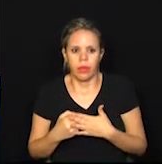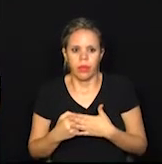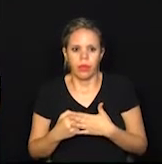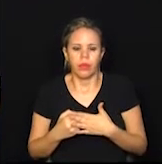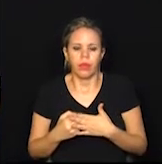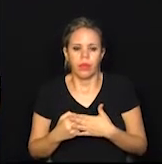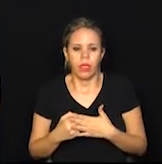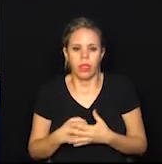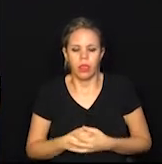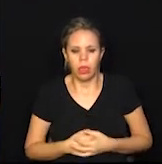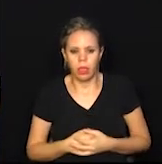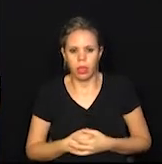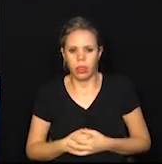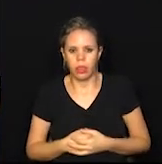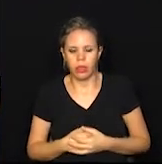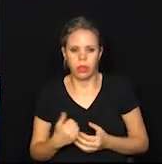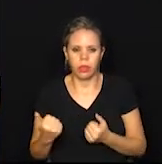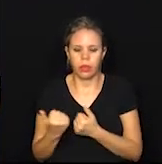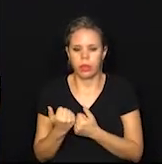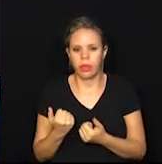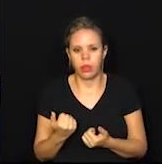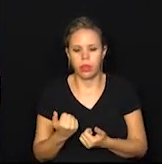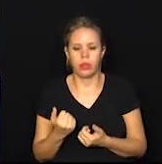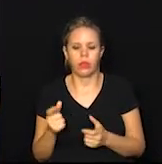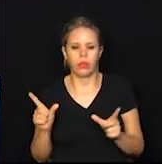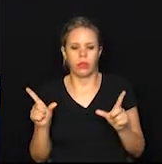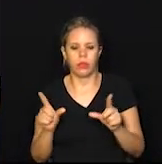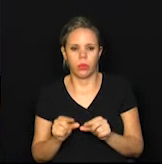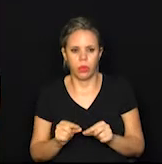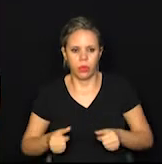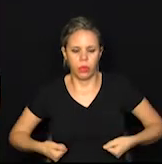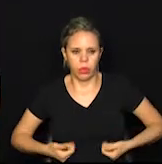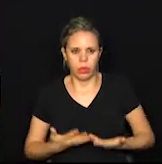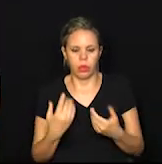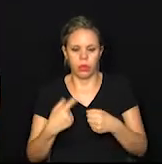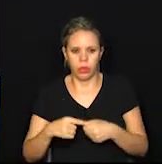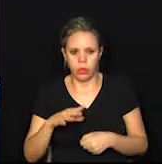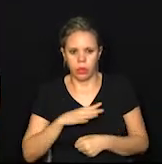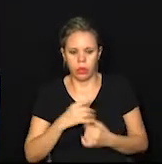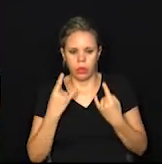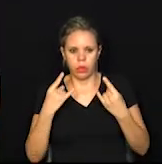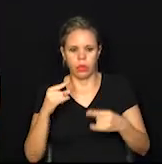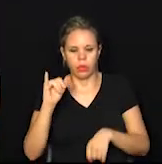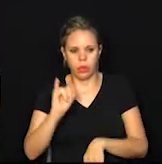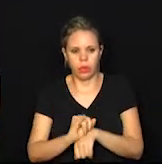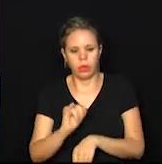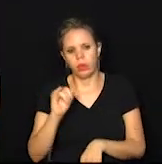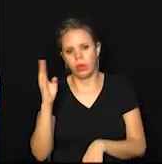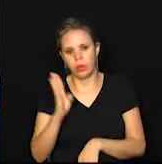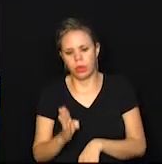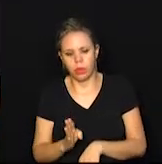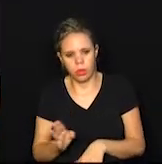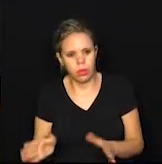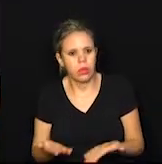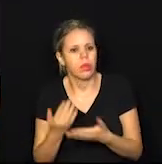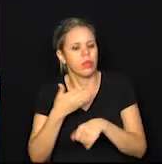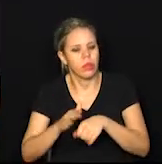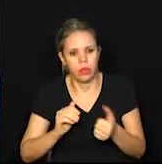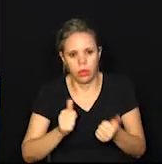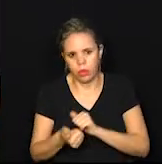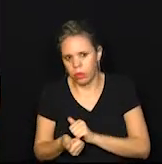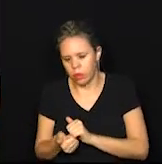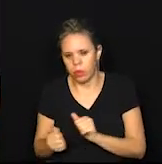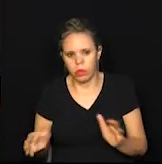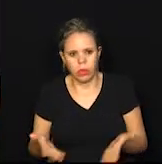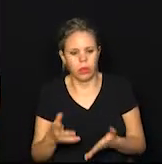desonerar o município de alguns gastos quanto a isso. Atrair evento nacional e internacional para fomentar a prática esportiva e incentivo